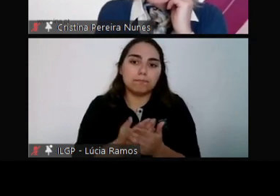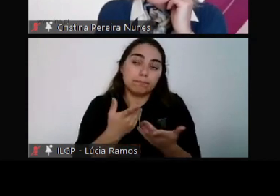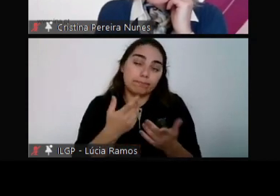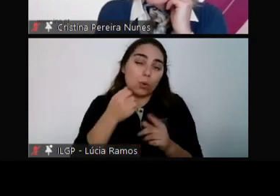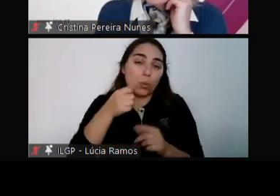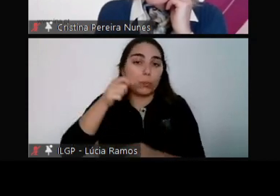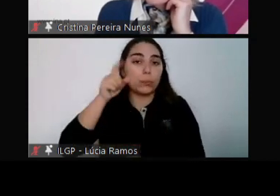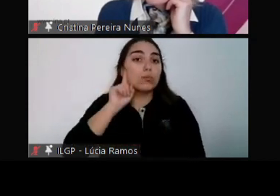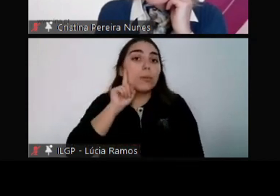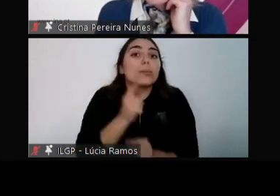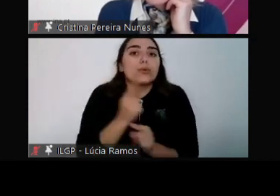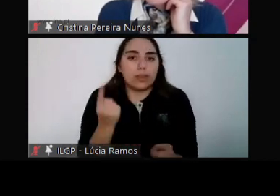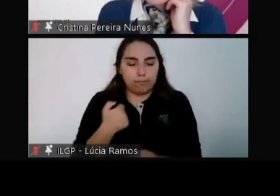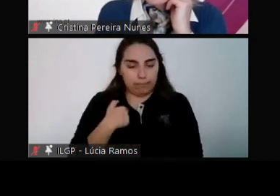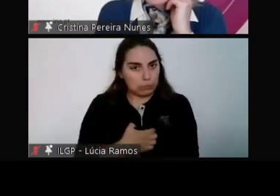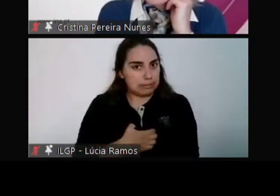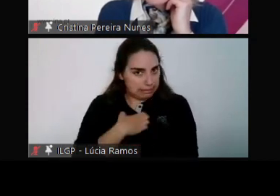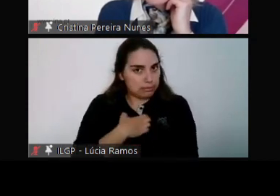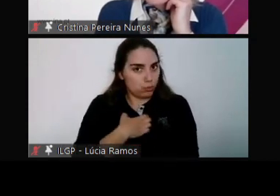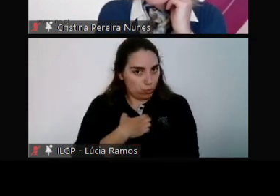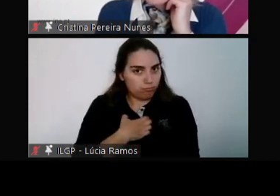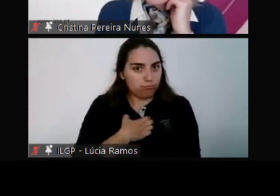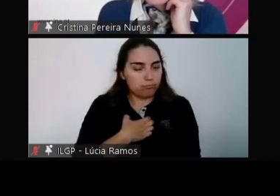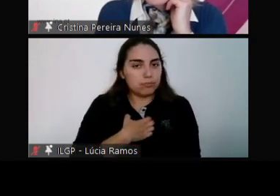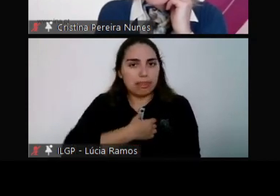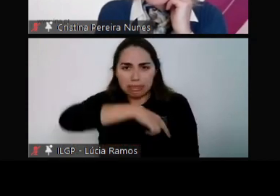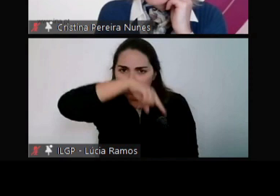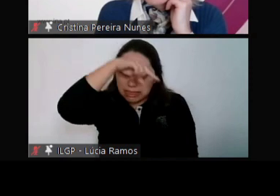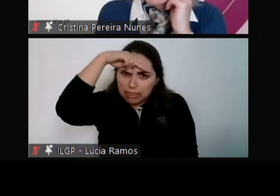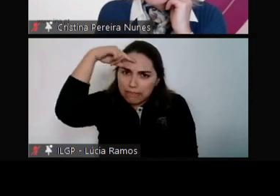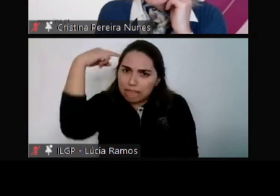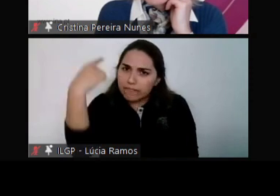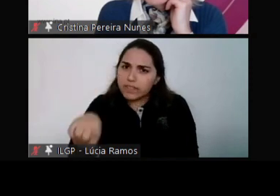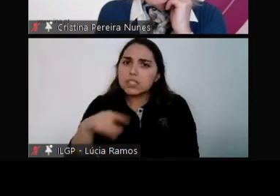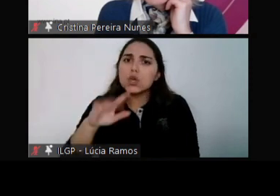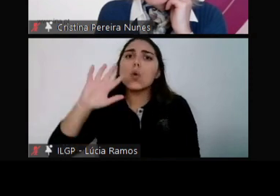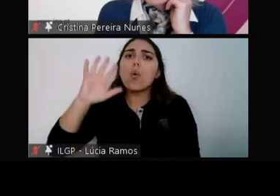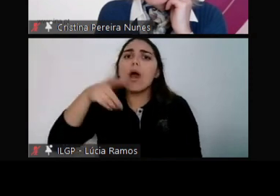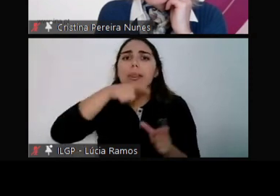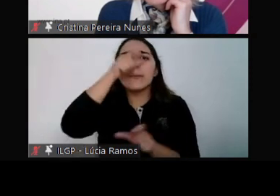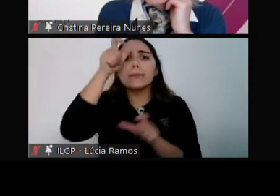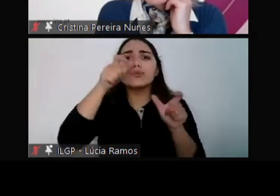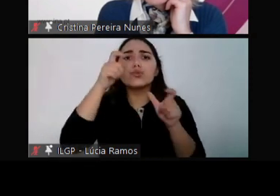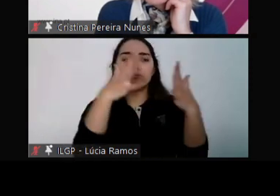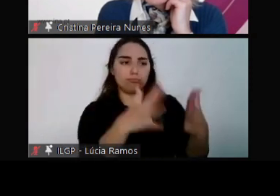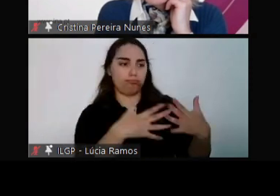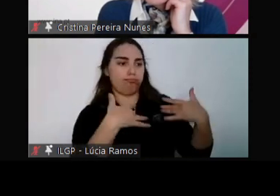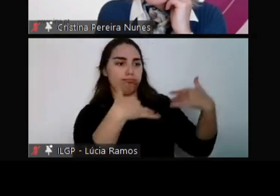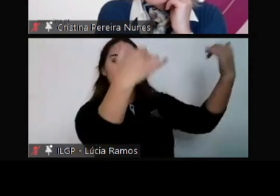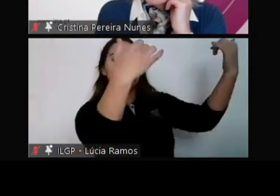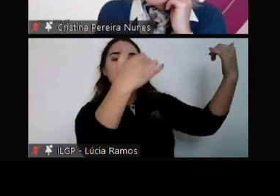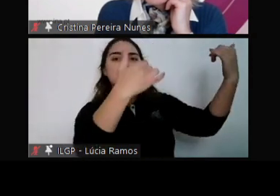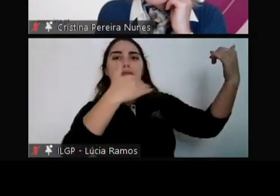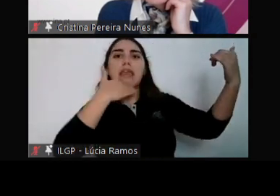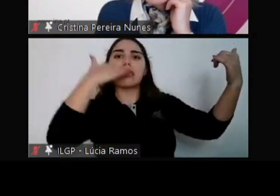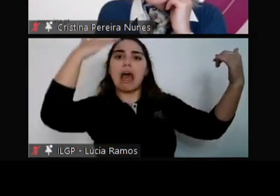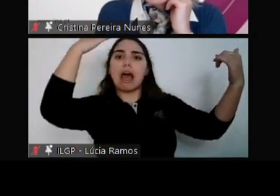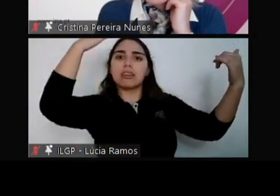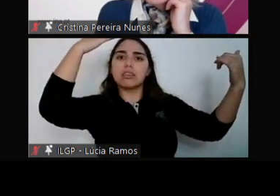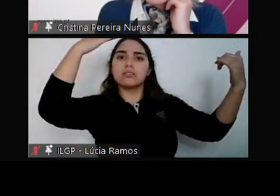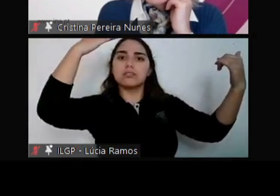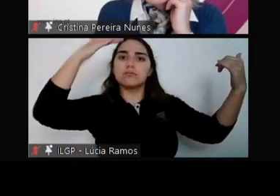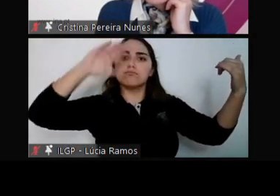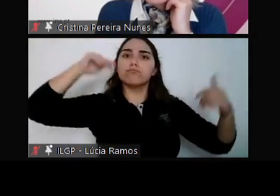próprio sinto, por vezes, algumas dificuldades na parte da plateia quando tenho pessoas com uma idade mais avançada. É normal.